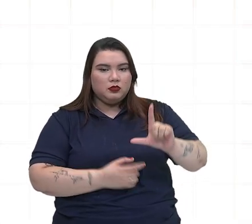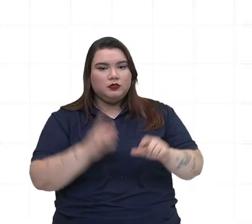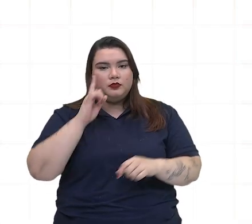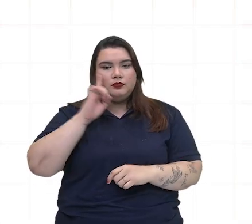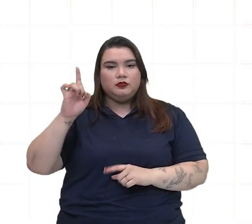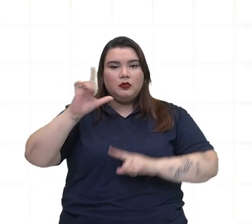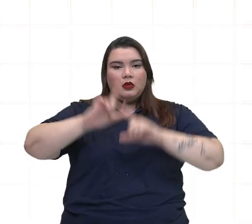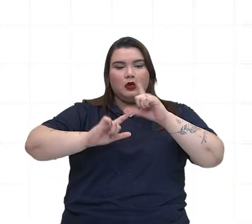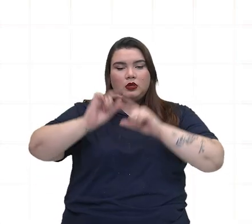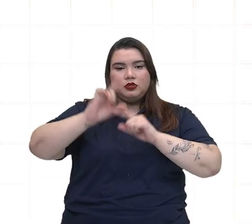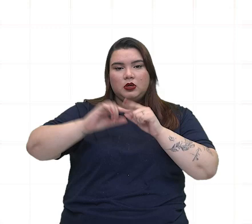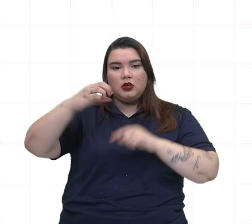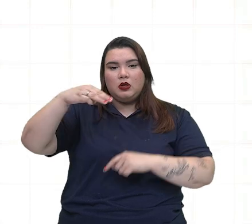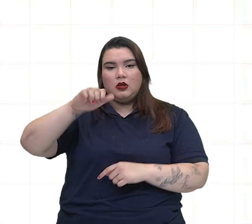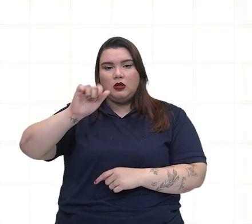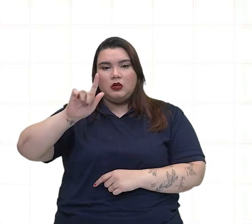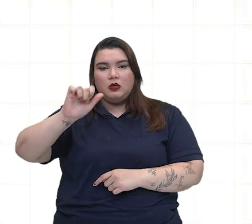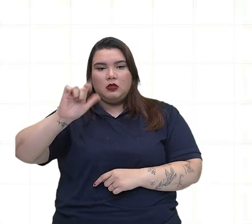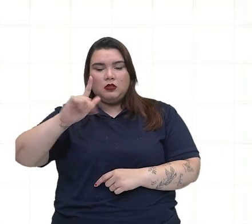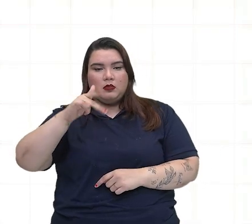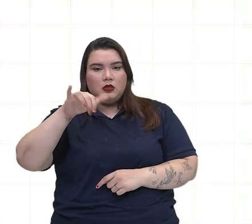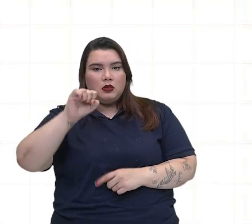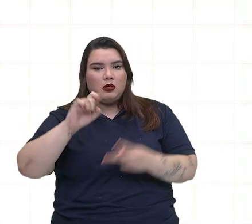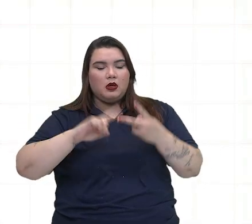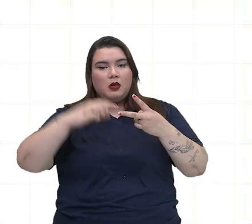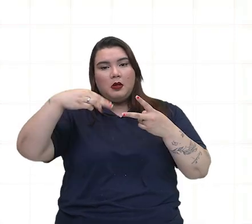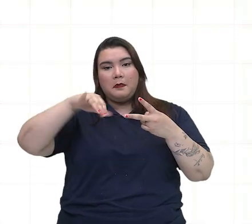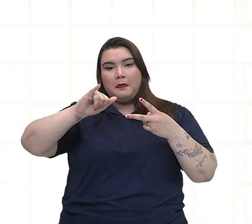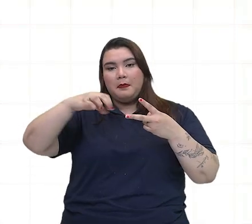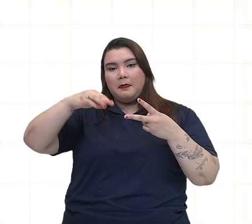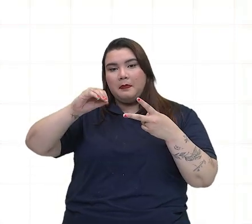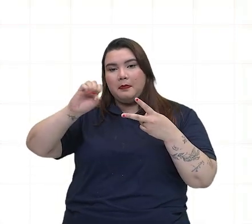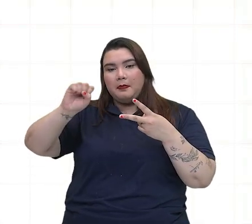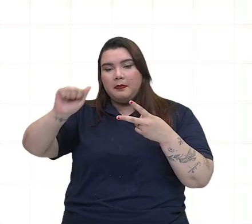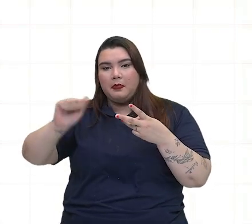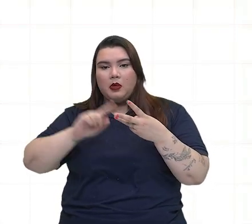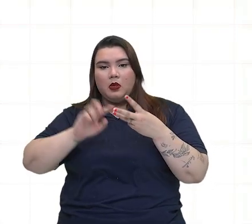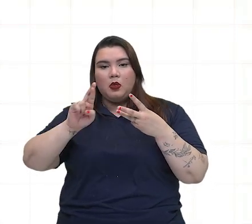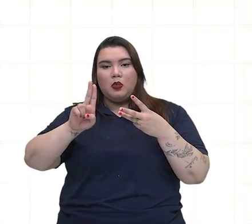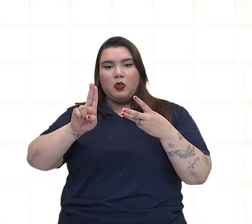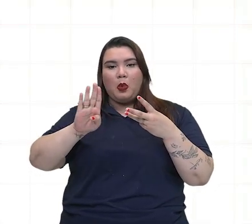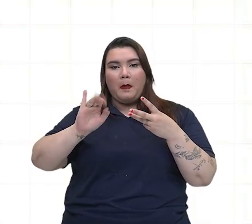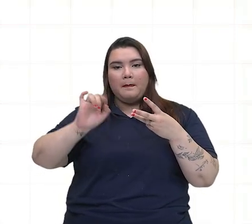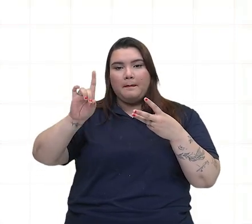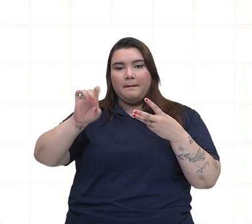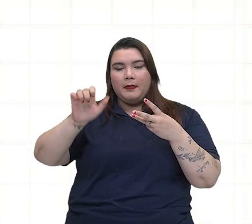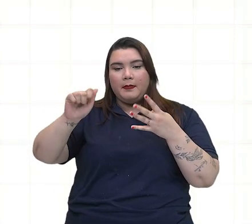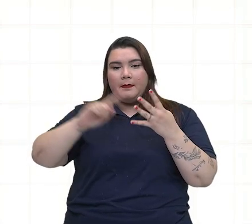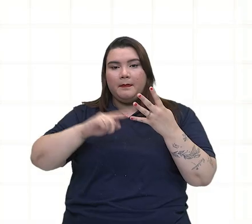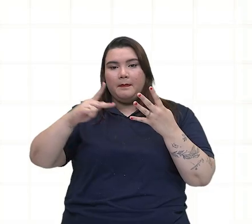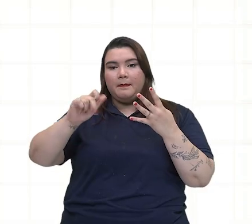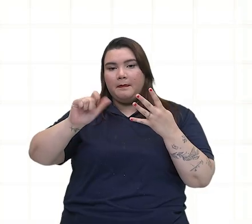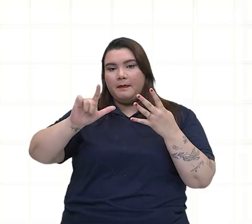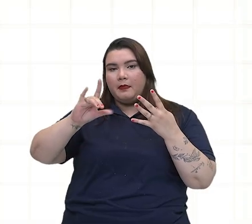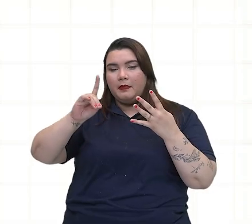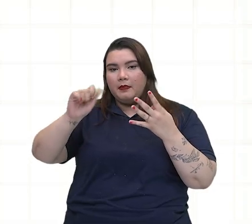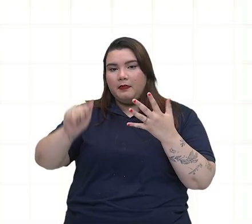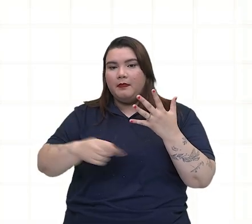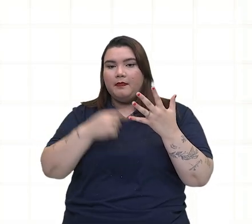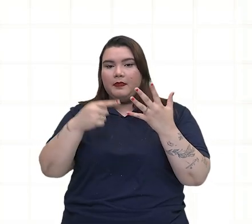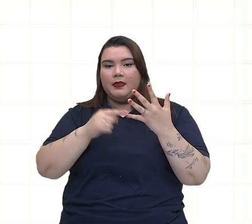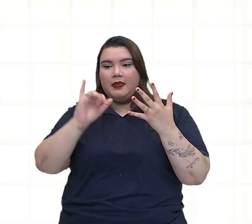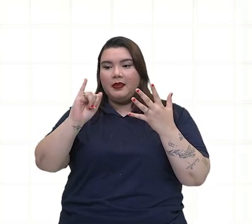temos a estrela de Magalhães, a estrela Mimosa, a estrela Rubídia, a estrela pálida e a